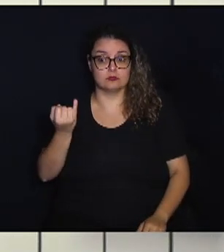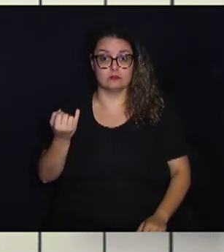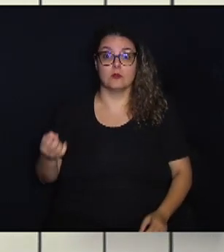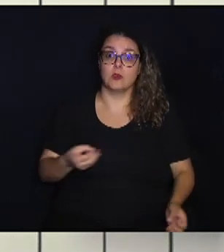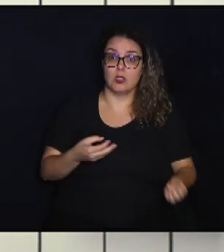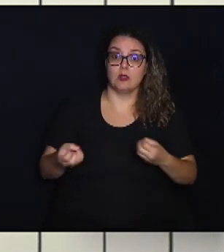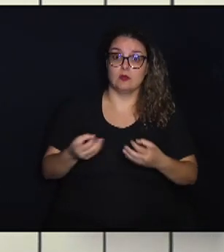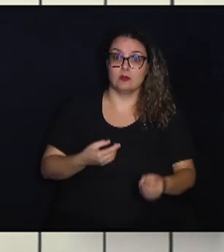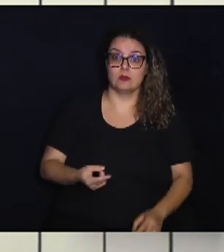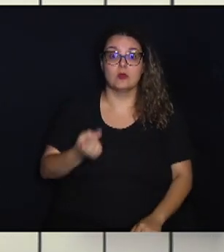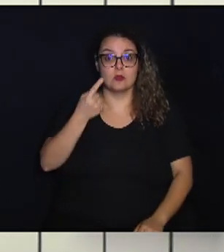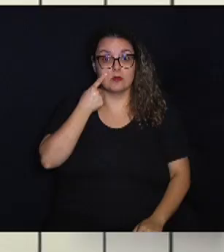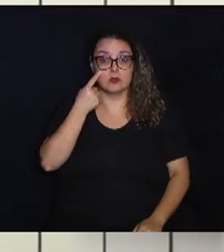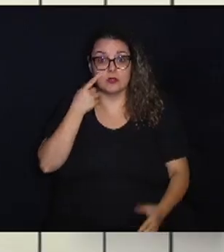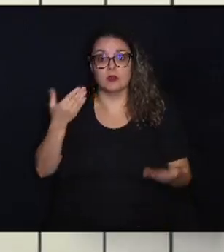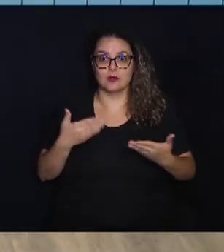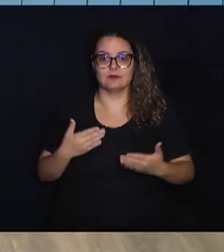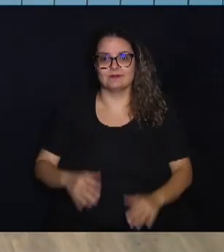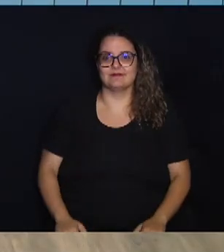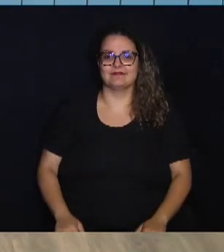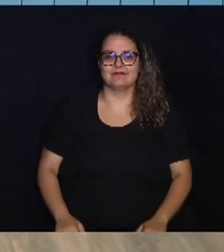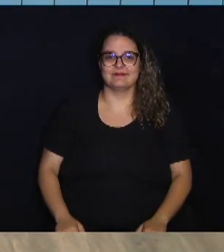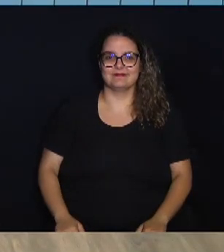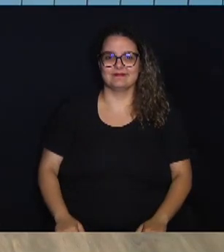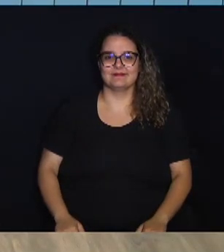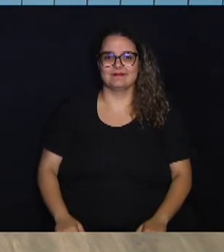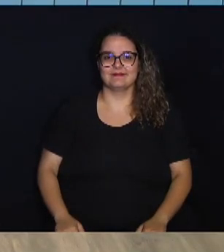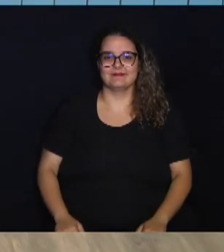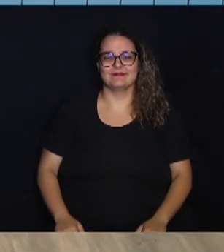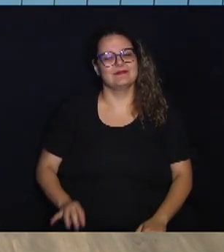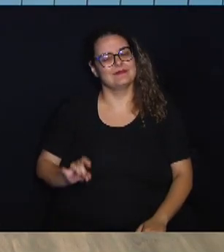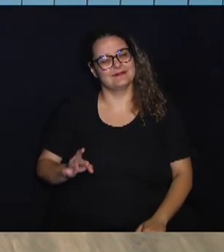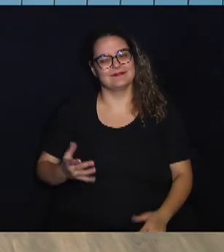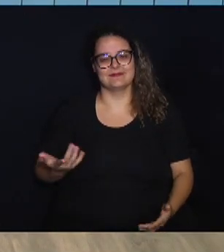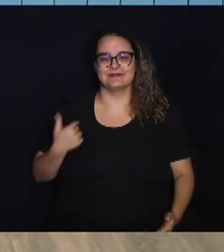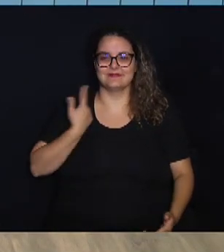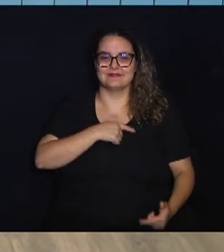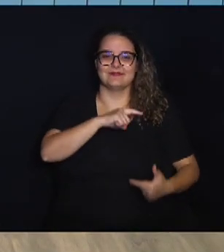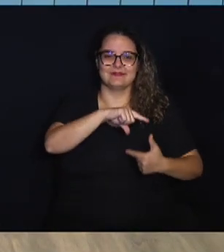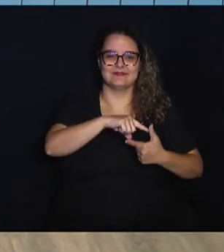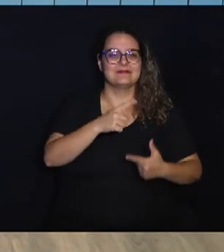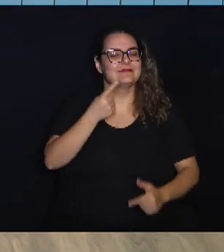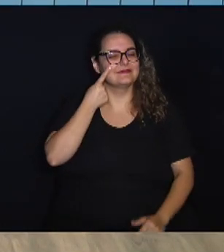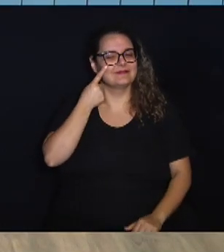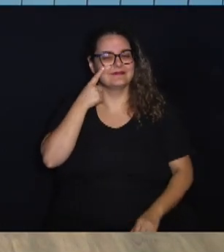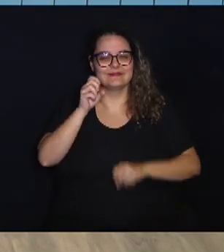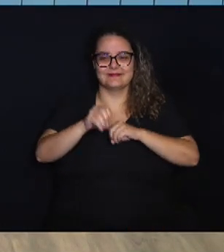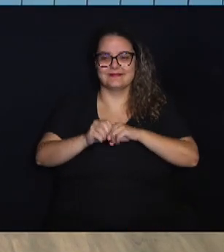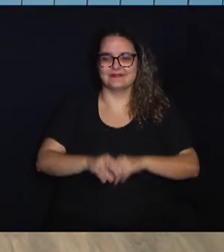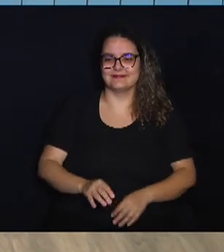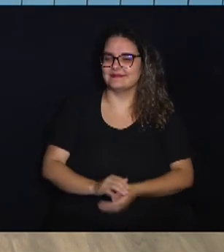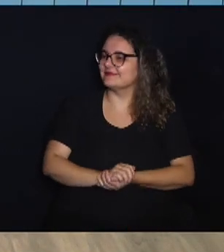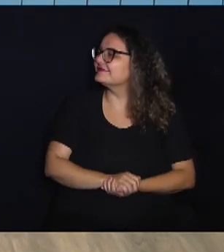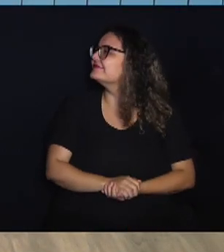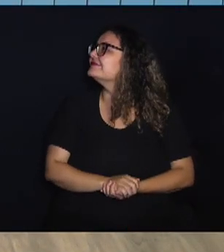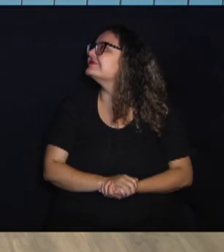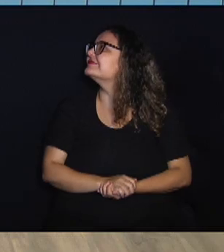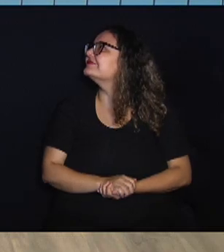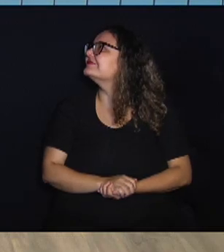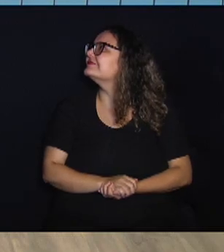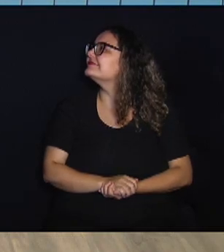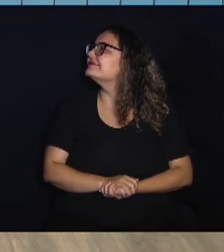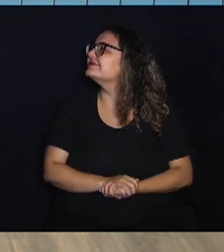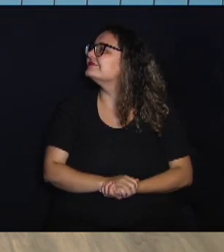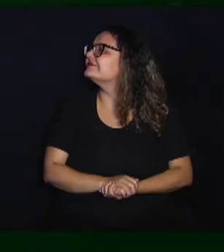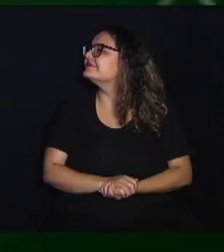atuais, que você acompanha a partir de agora. Só pode ser o nosso quadro que está sempre de olho na educação.